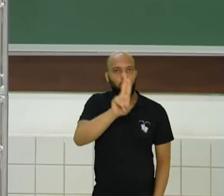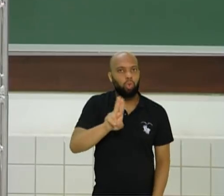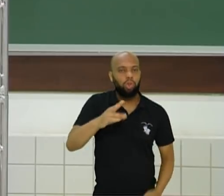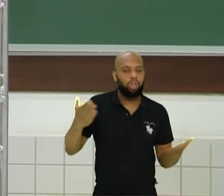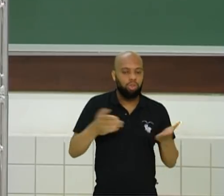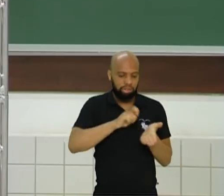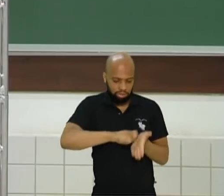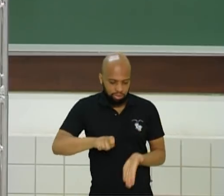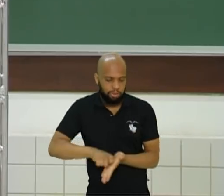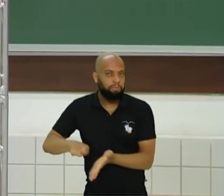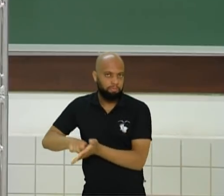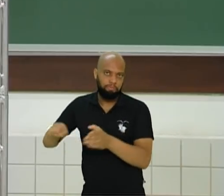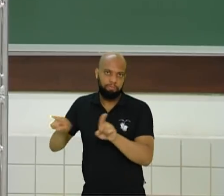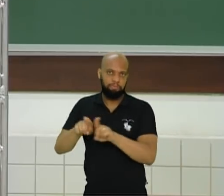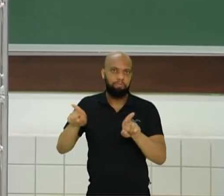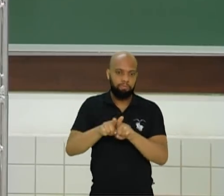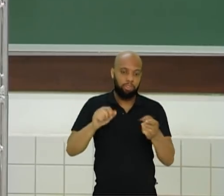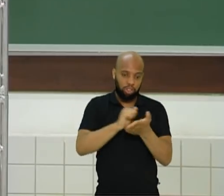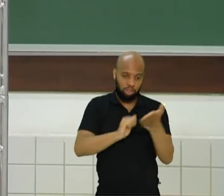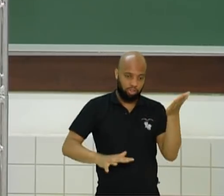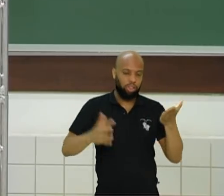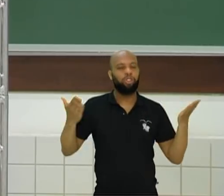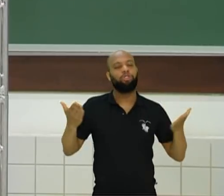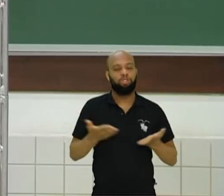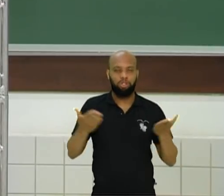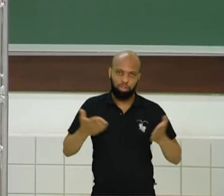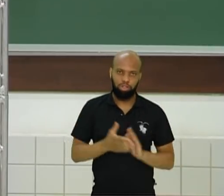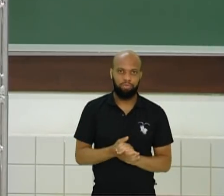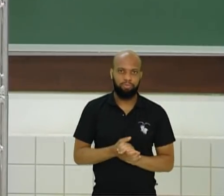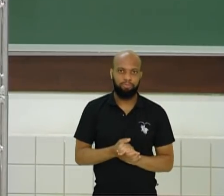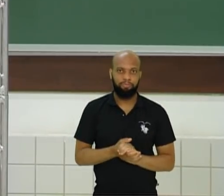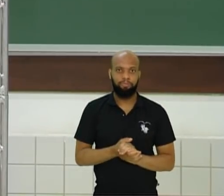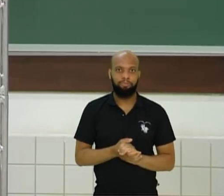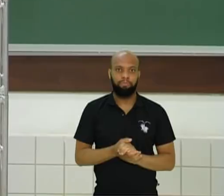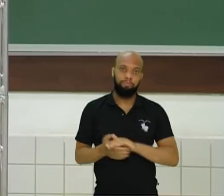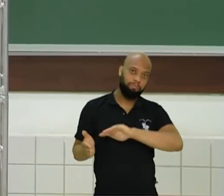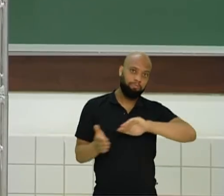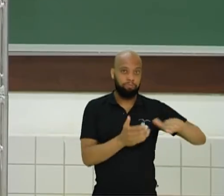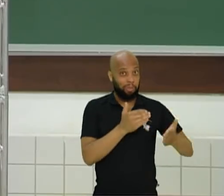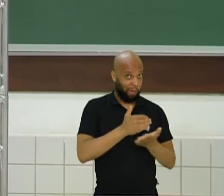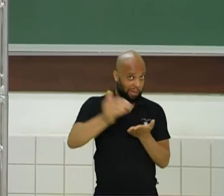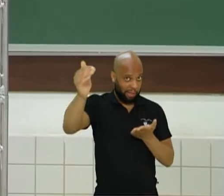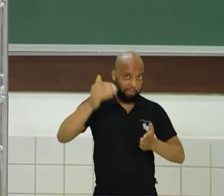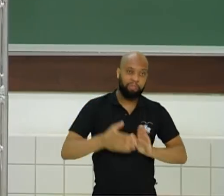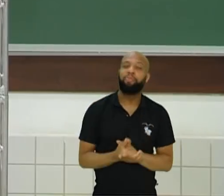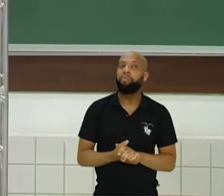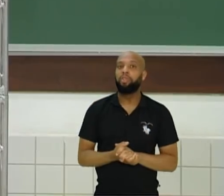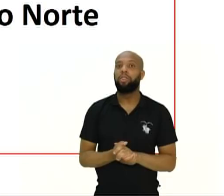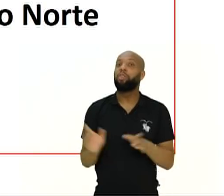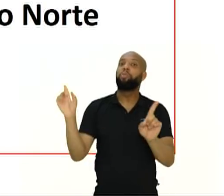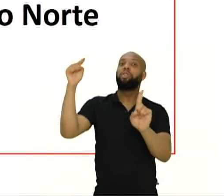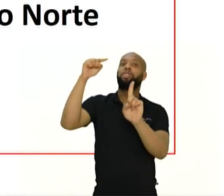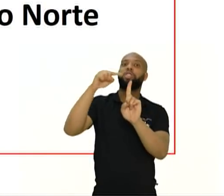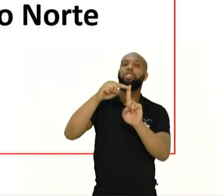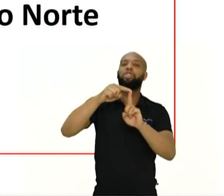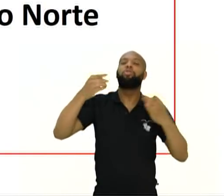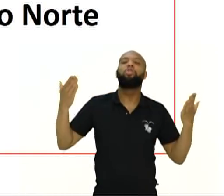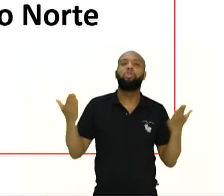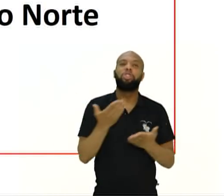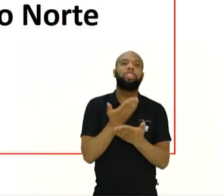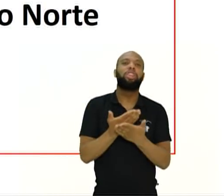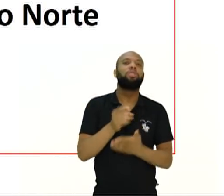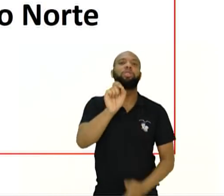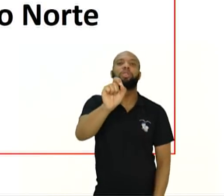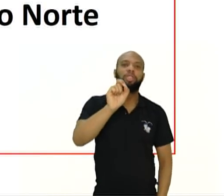fazer as anotações e as atividades da aula de hoje. Então, vamos começar a nossa aula. Qual é o objetivo dessa aula